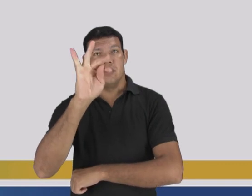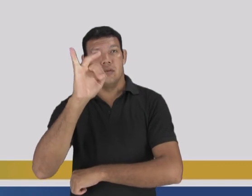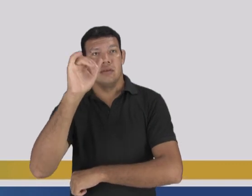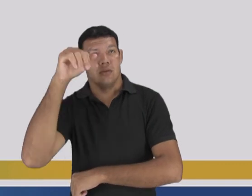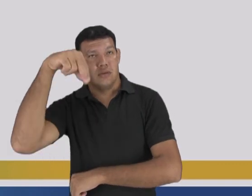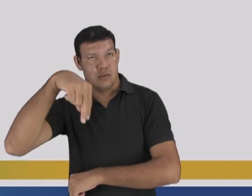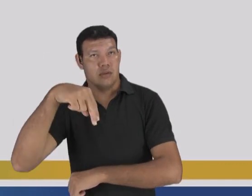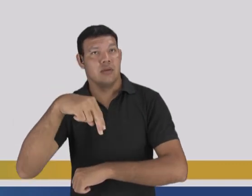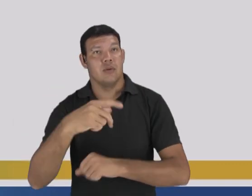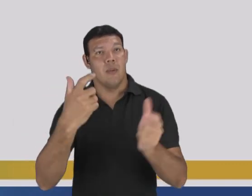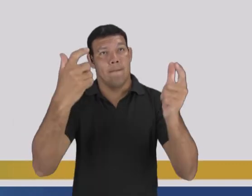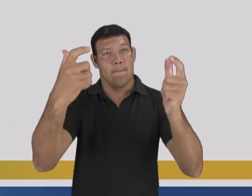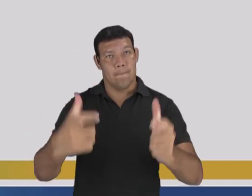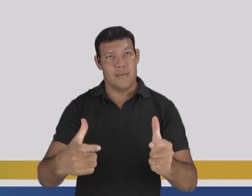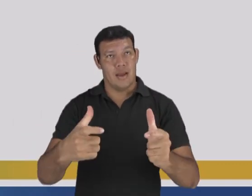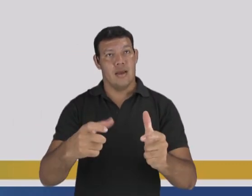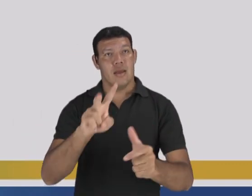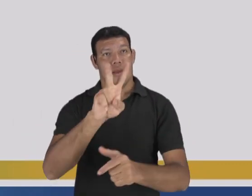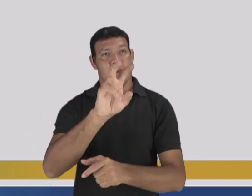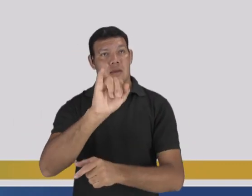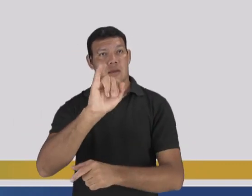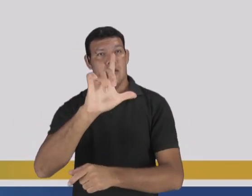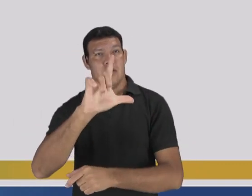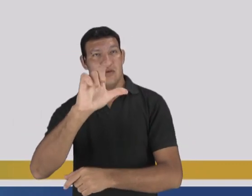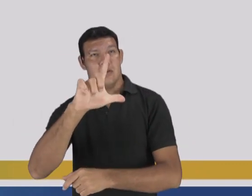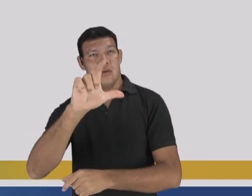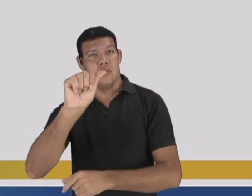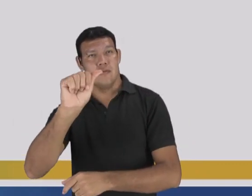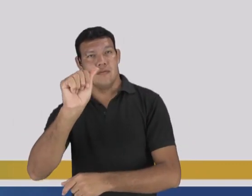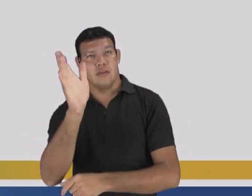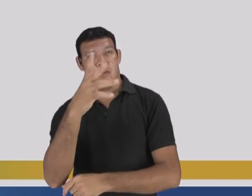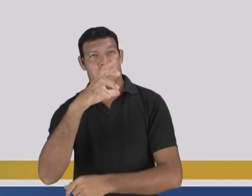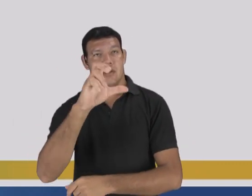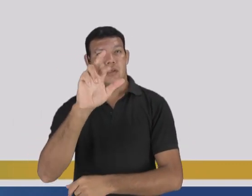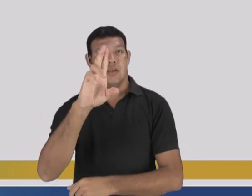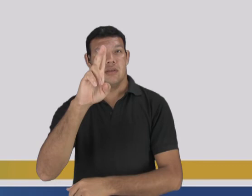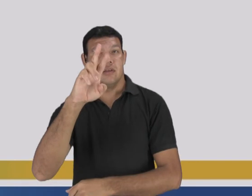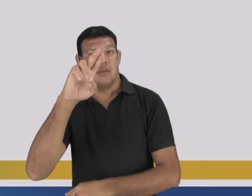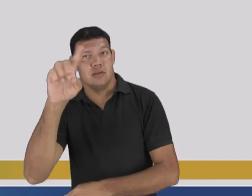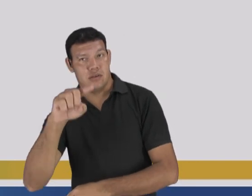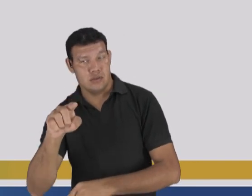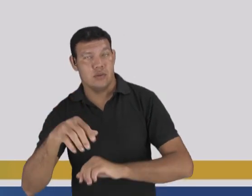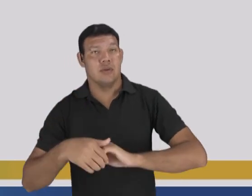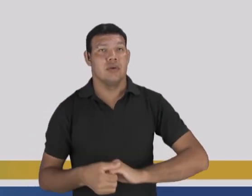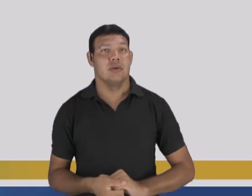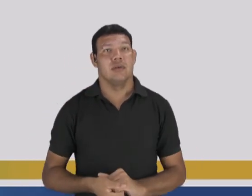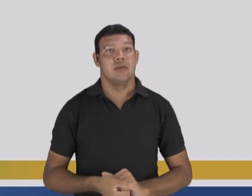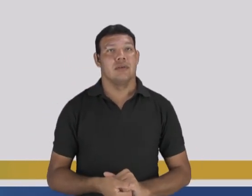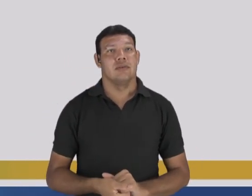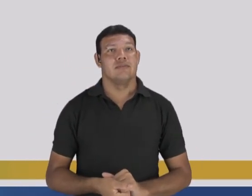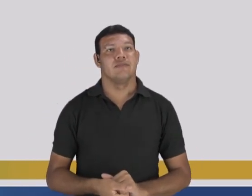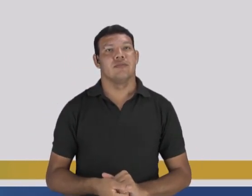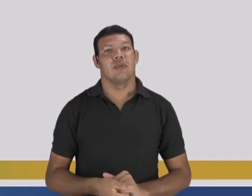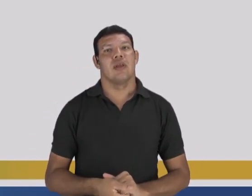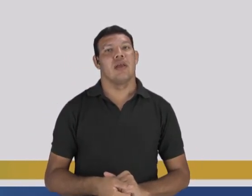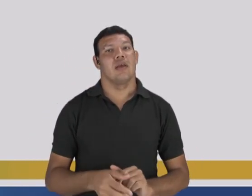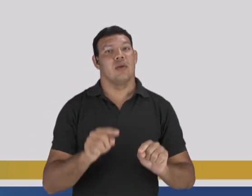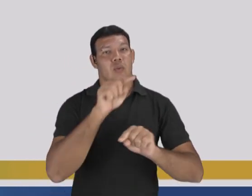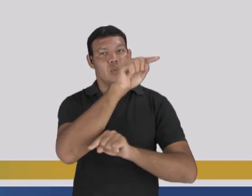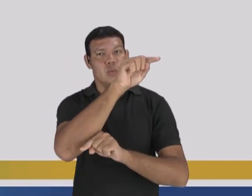Ó, o Maria, né, que é o nome. E os apelidos, né, que são os sobrenomes. E a